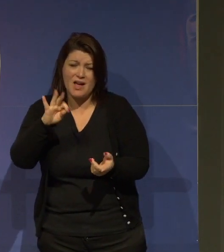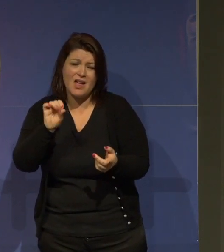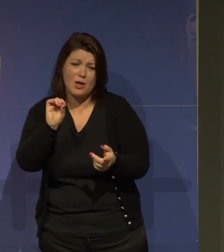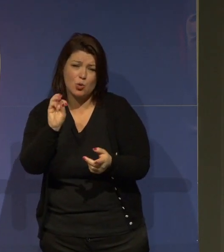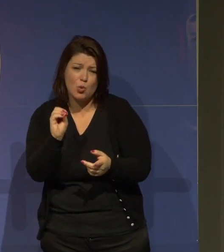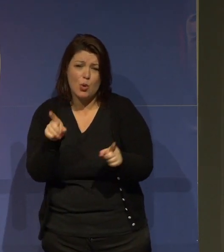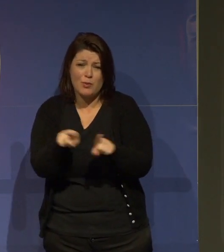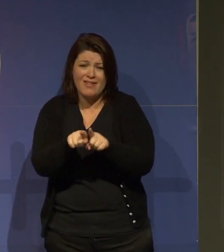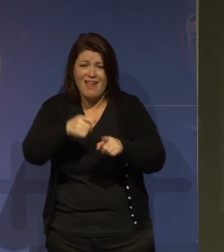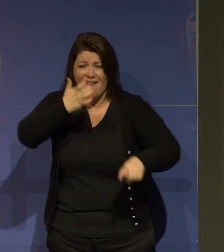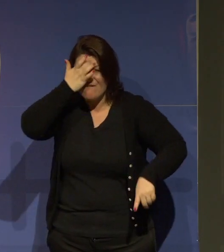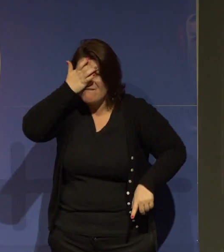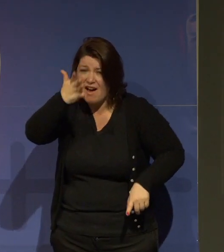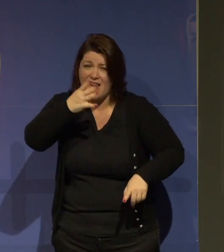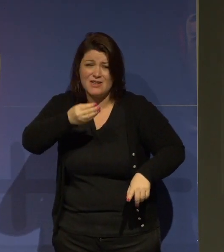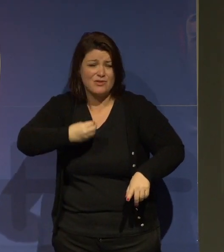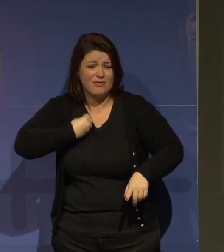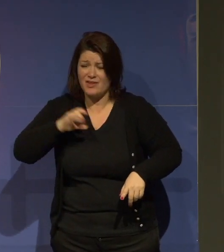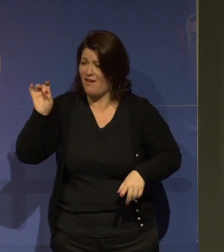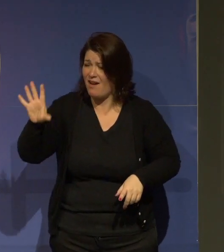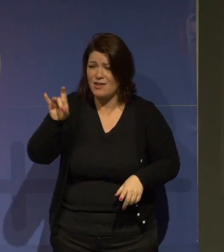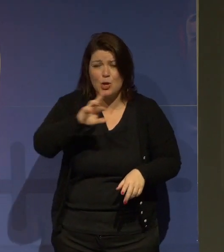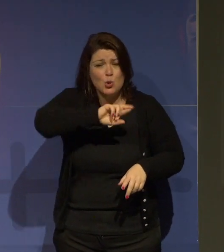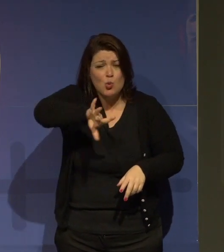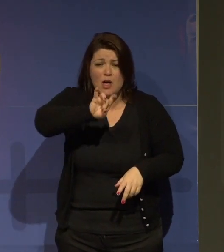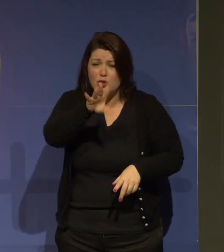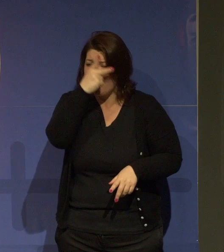para todos, e não só para as pessoas com deficiência.